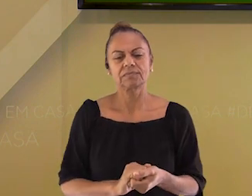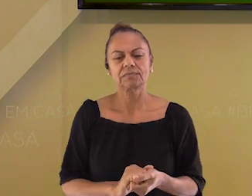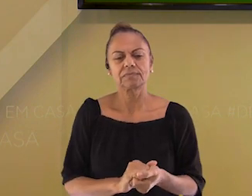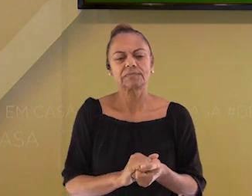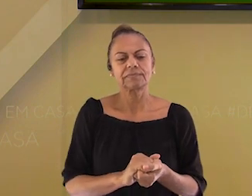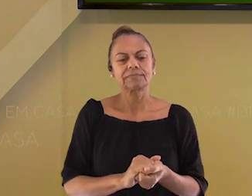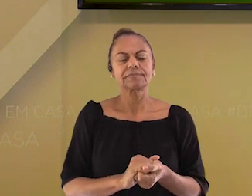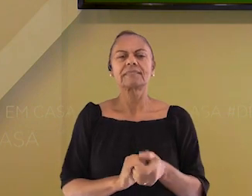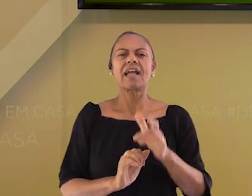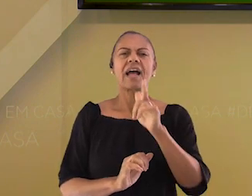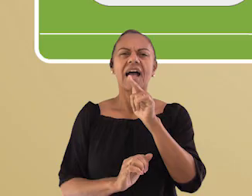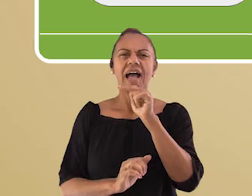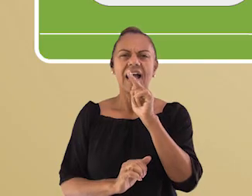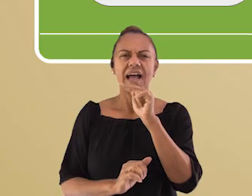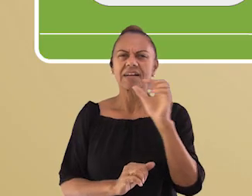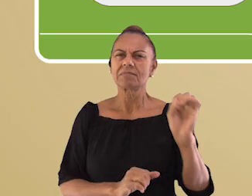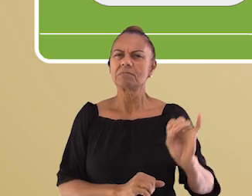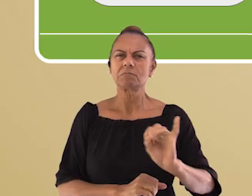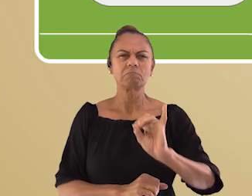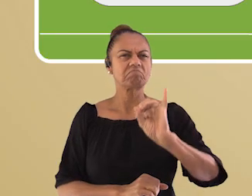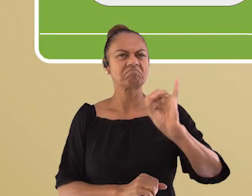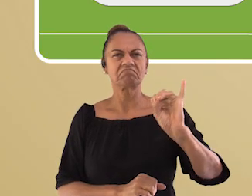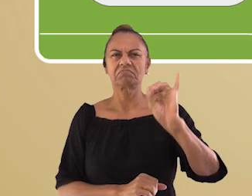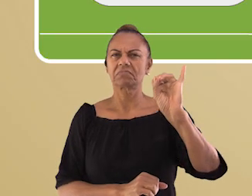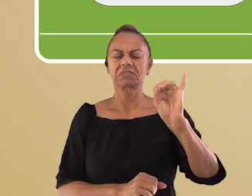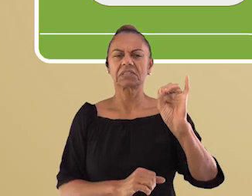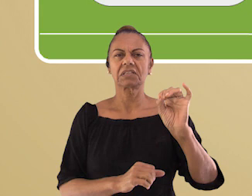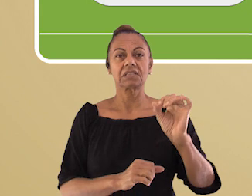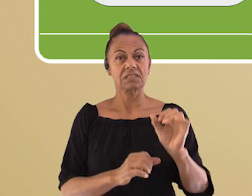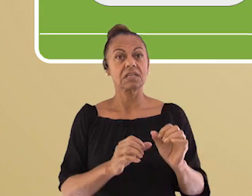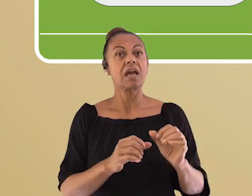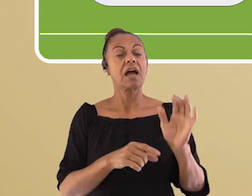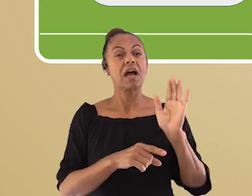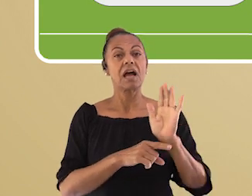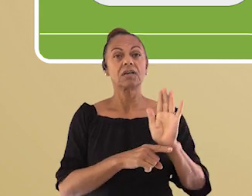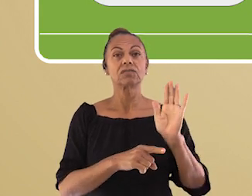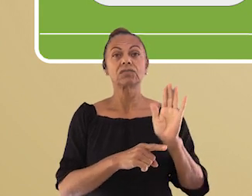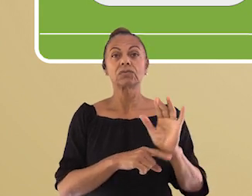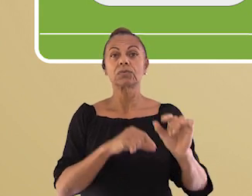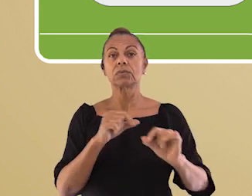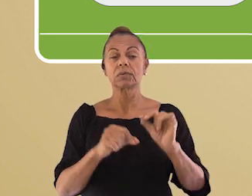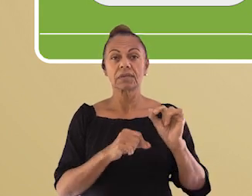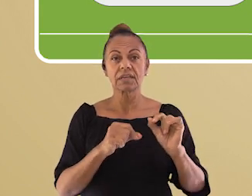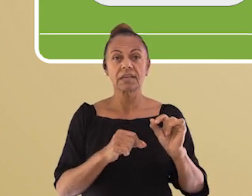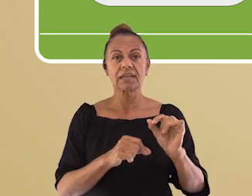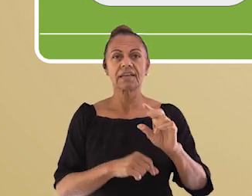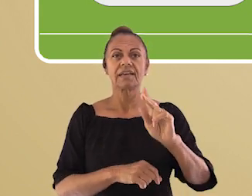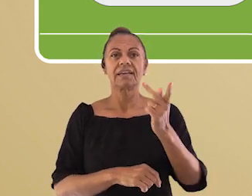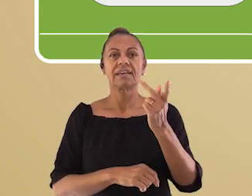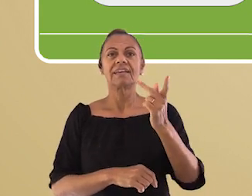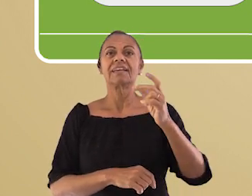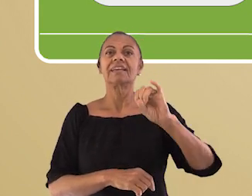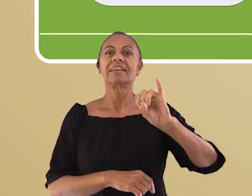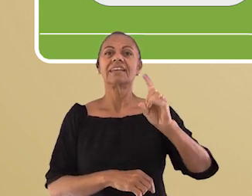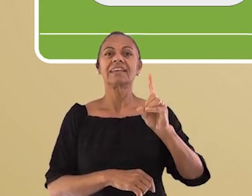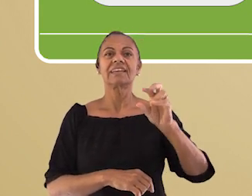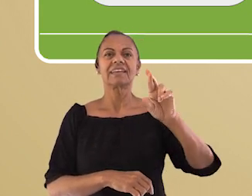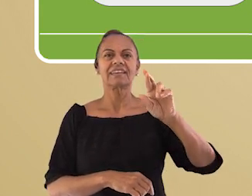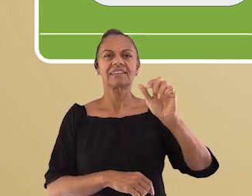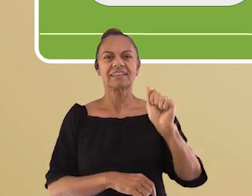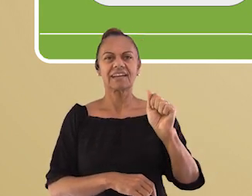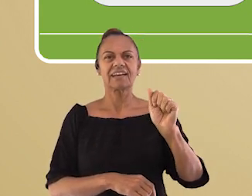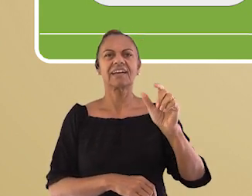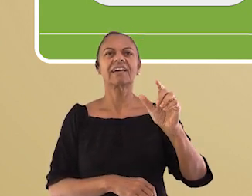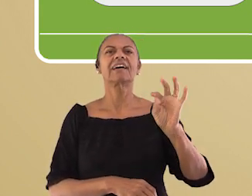ou pela folha. A água é muito importante para a planta, pois ajuda em sua